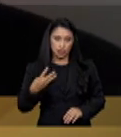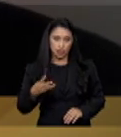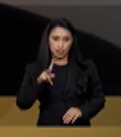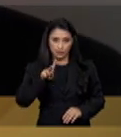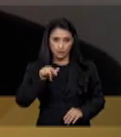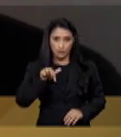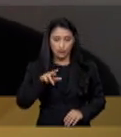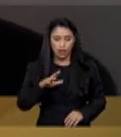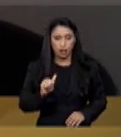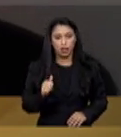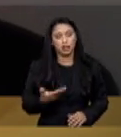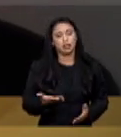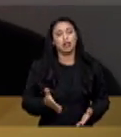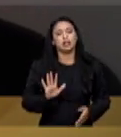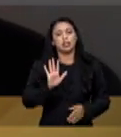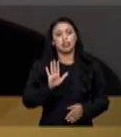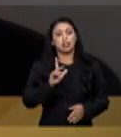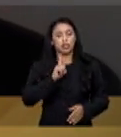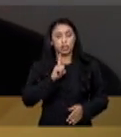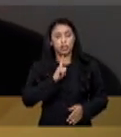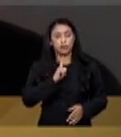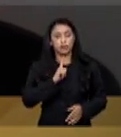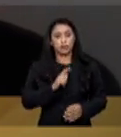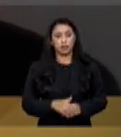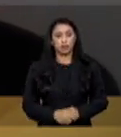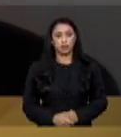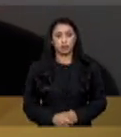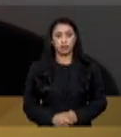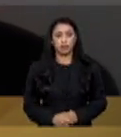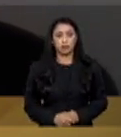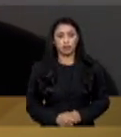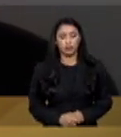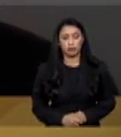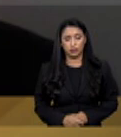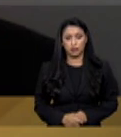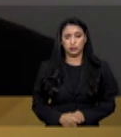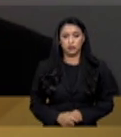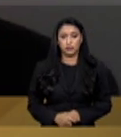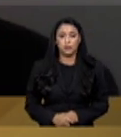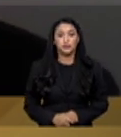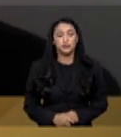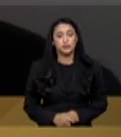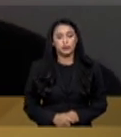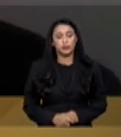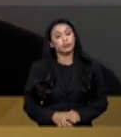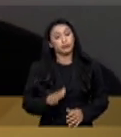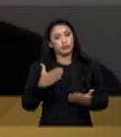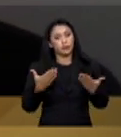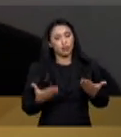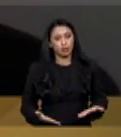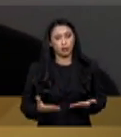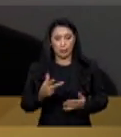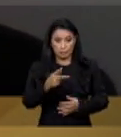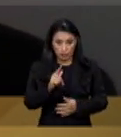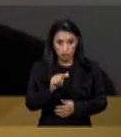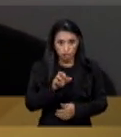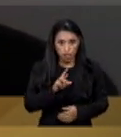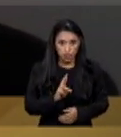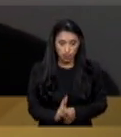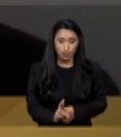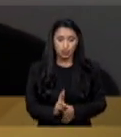seus efeitos ex vi legis. Com vista dos autos, a Procuradoria-Geral da